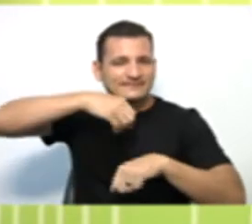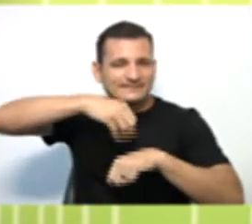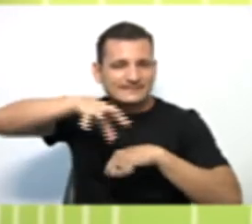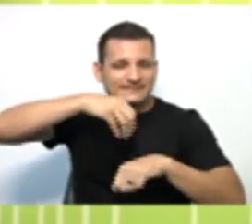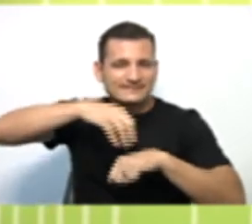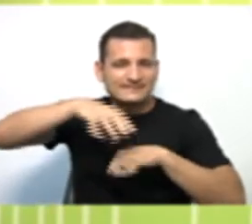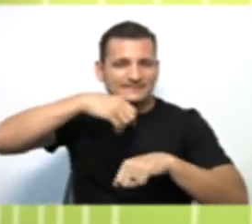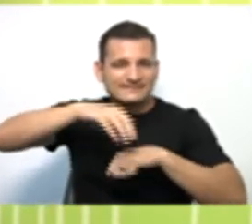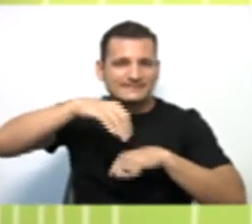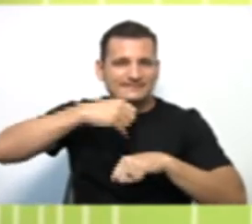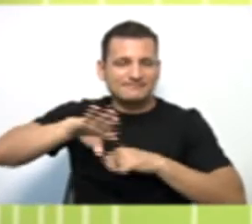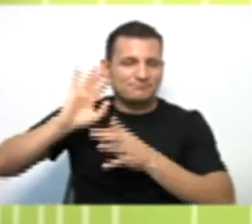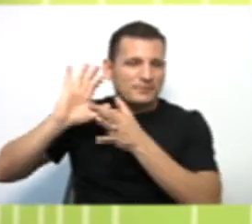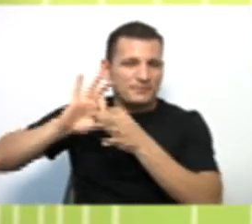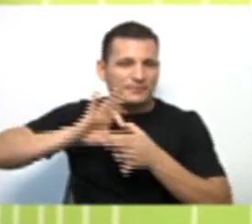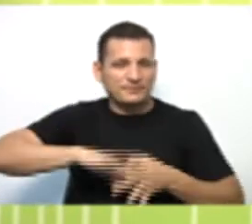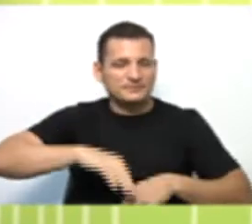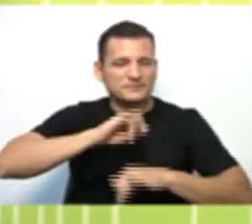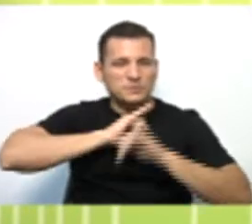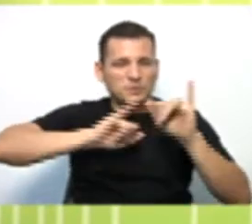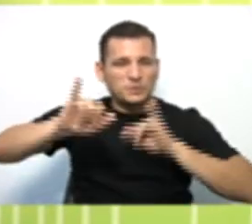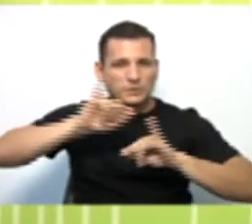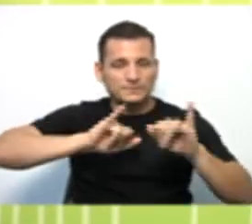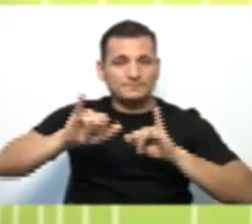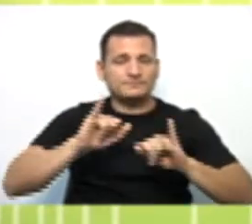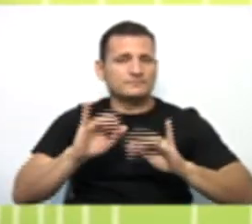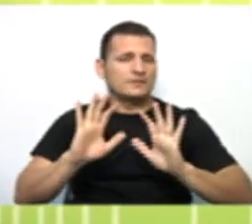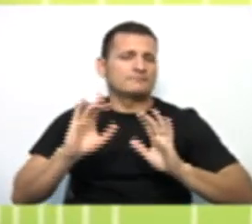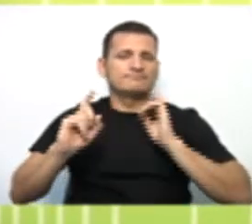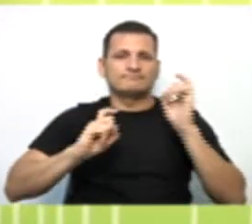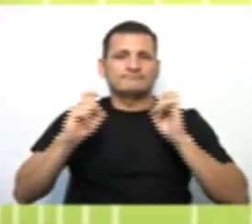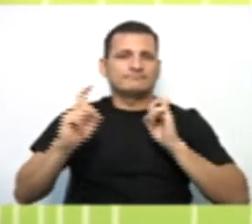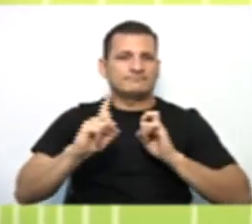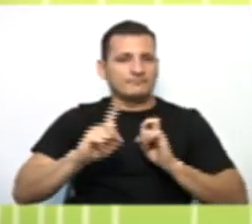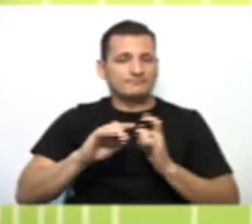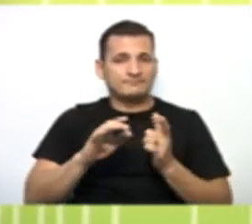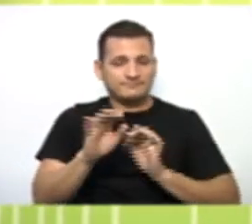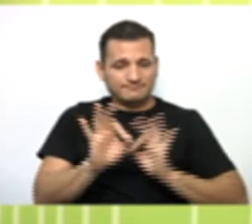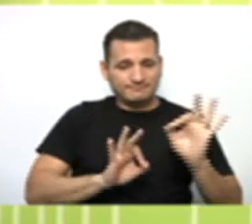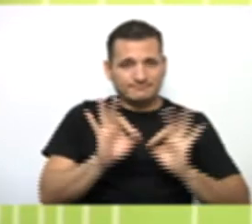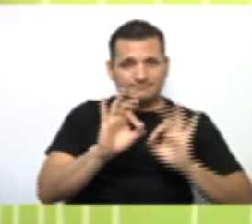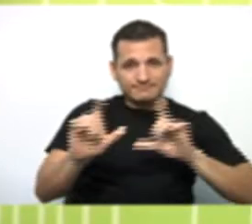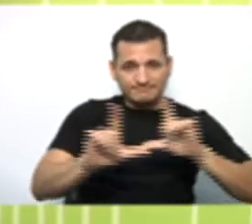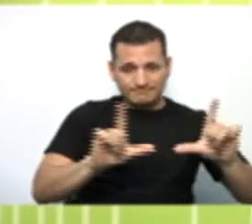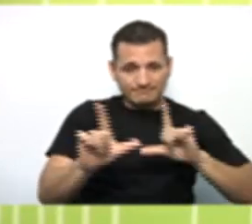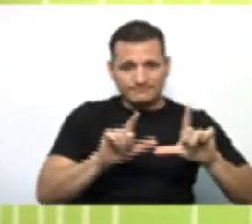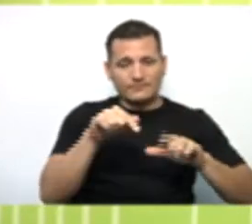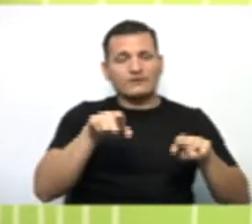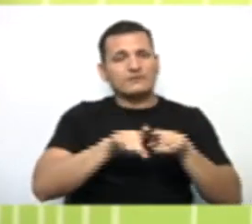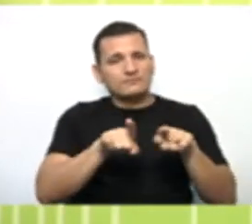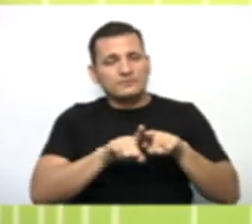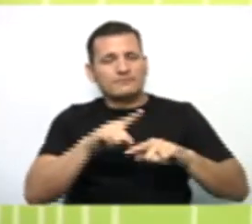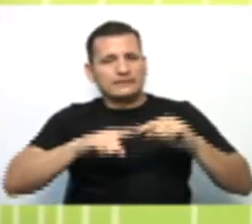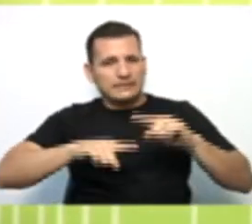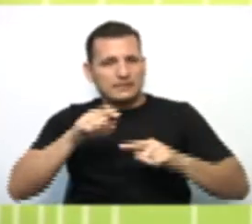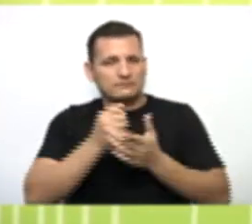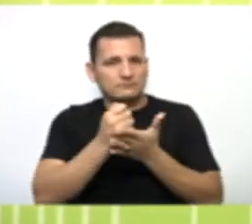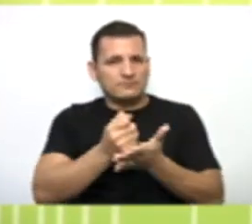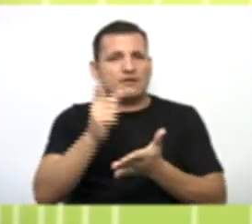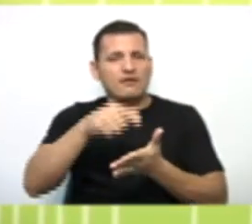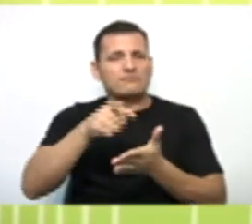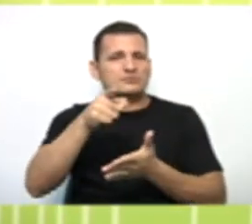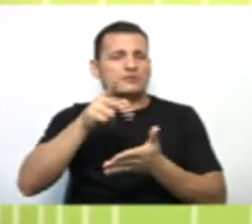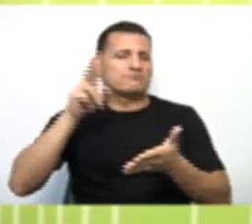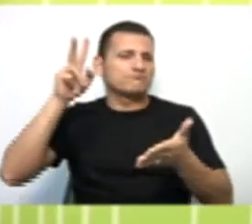conteúdo, muito contexto, muitas informações. Mas não se preocupe, quando a gente prepara o slide e também o material de apoio, é sempre para você